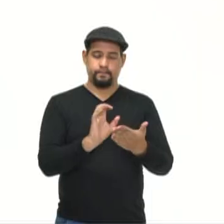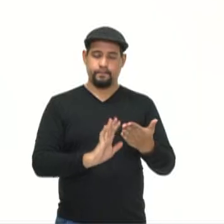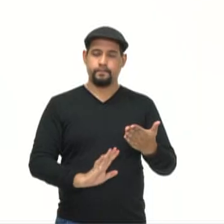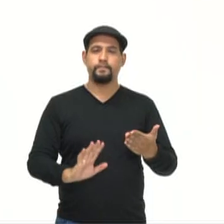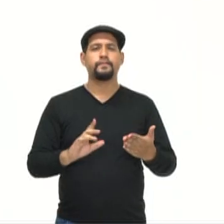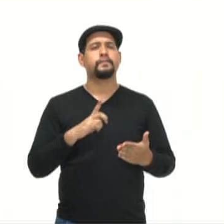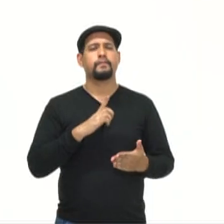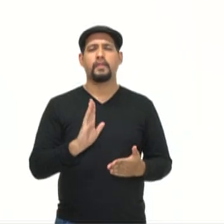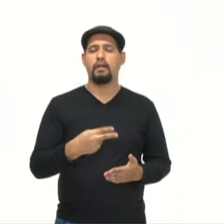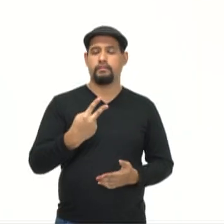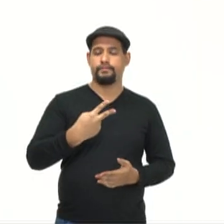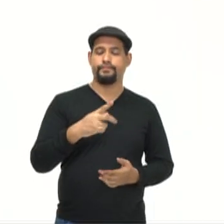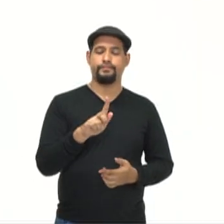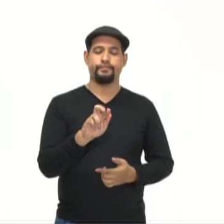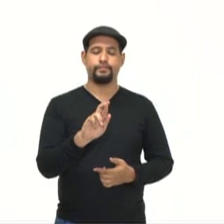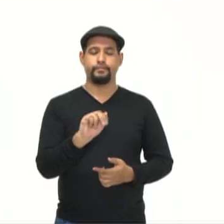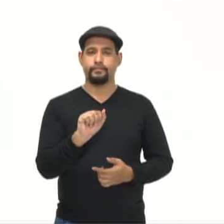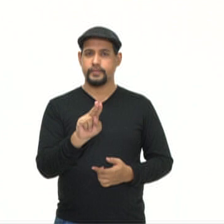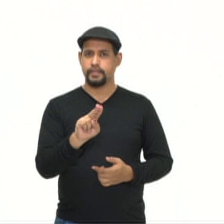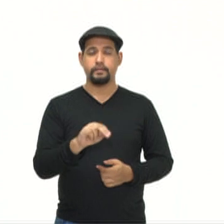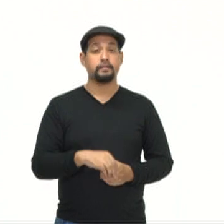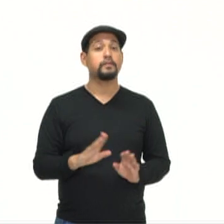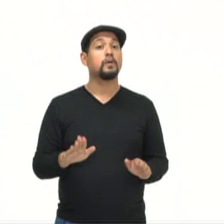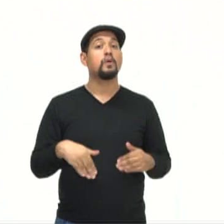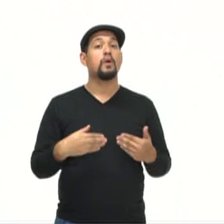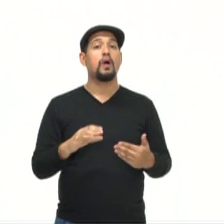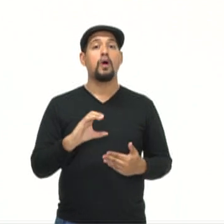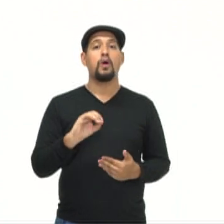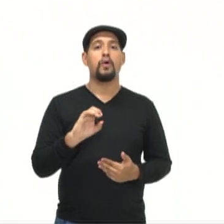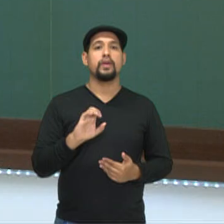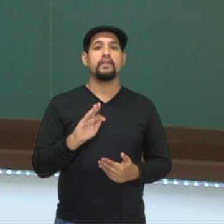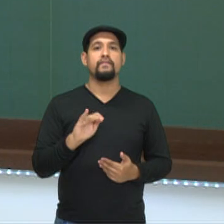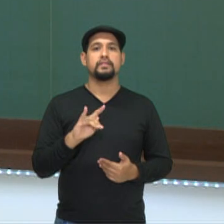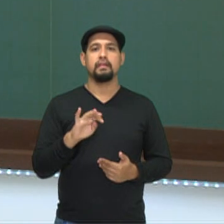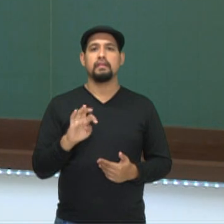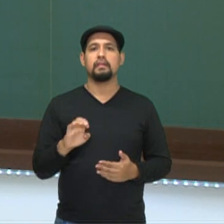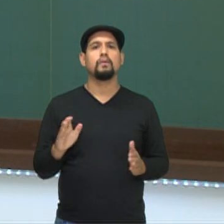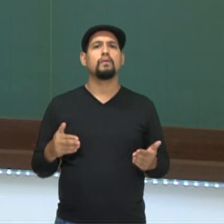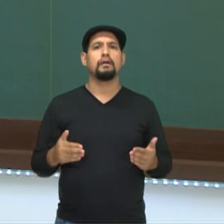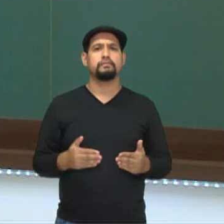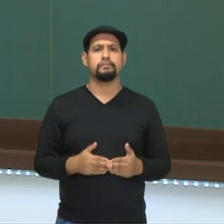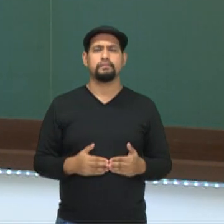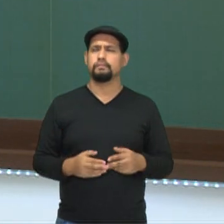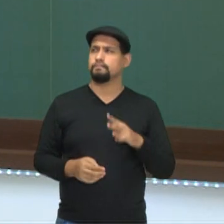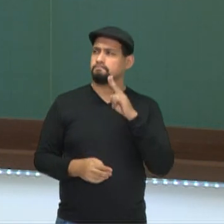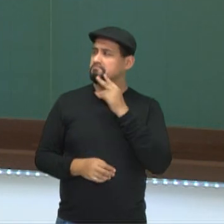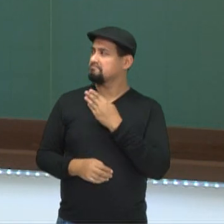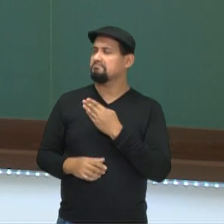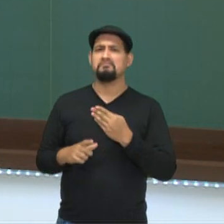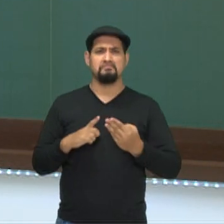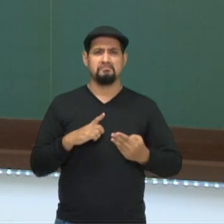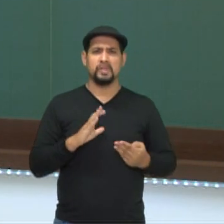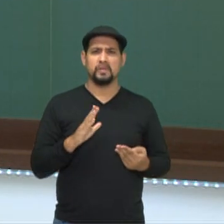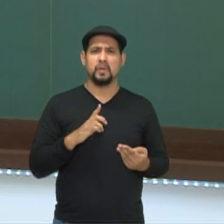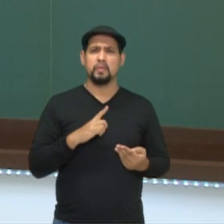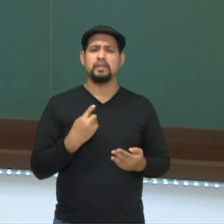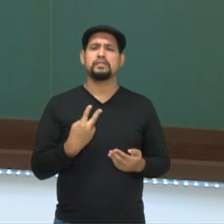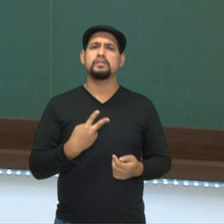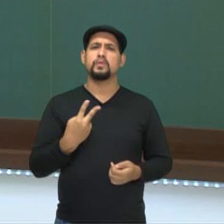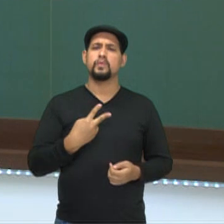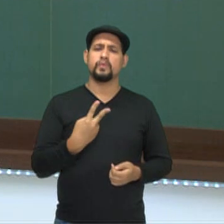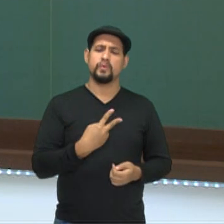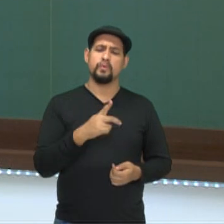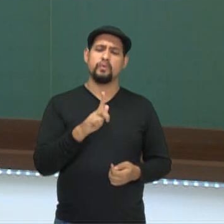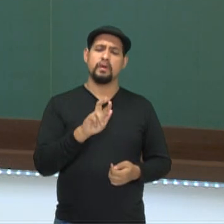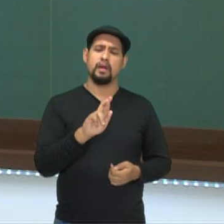Dada a equação do segundo grau, quais são os coeficientes? E agora? Eu tenho uma equação aqui que é do segundo grau,